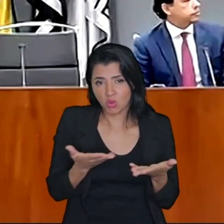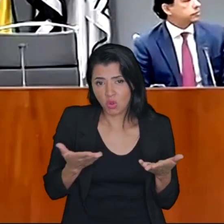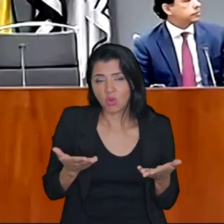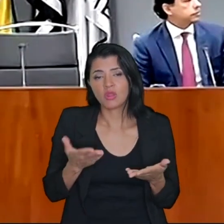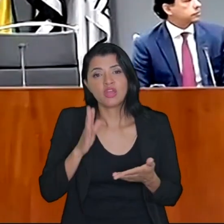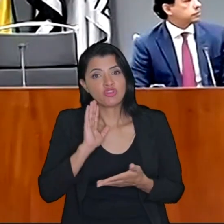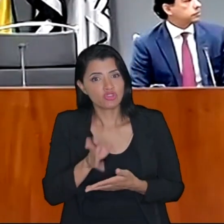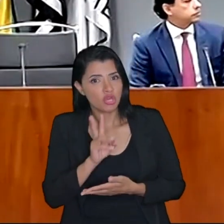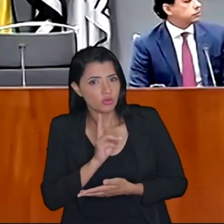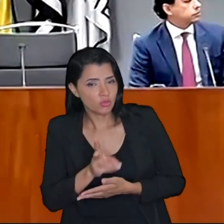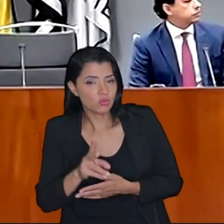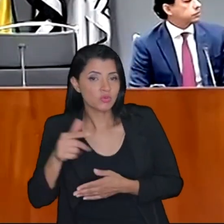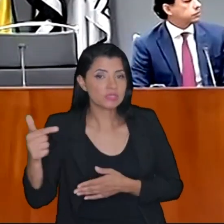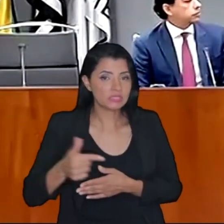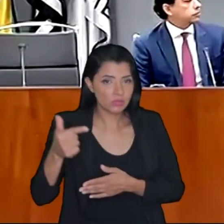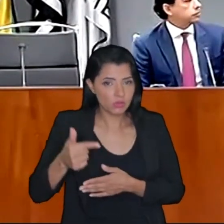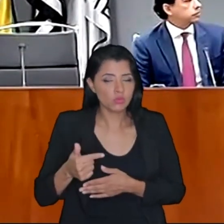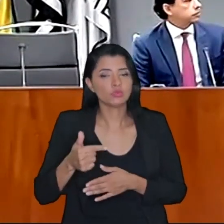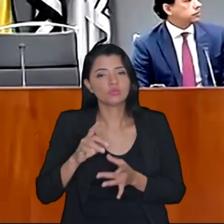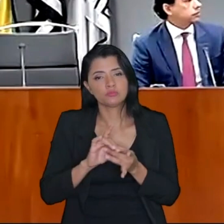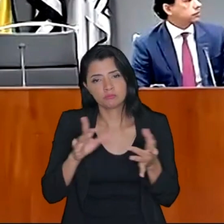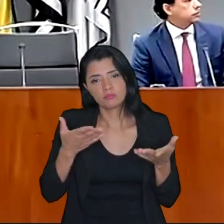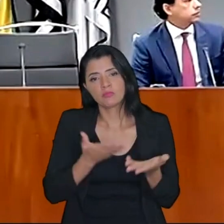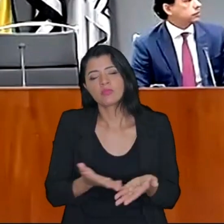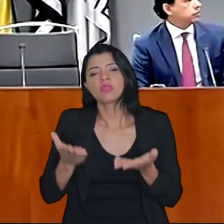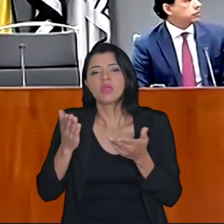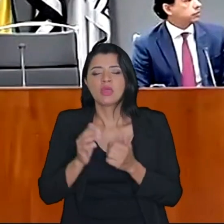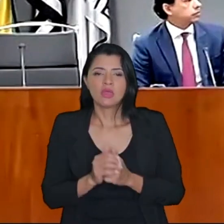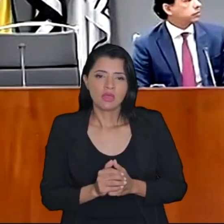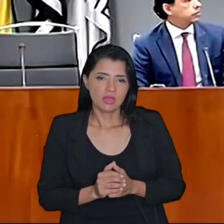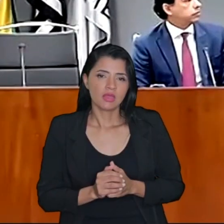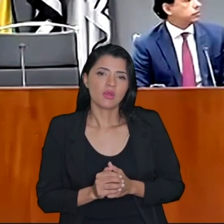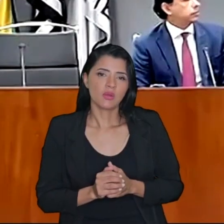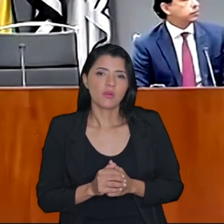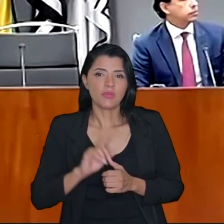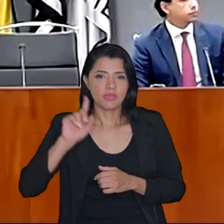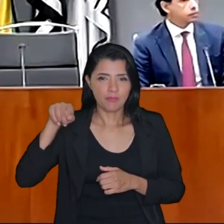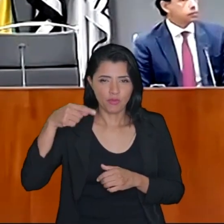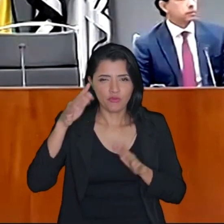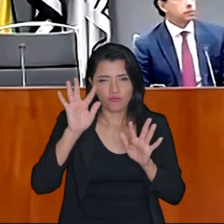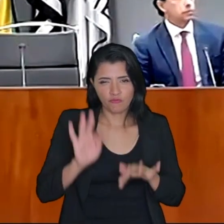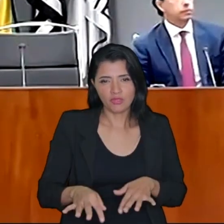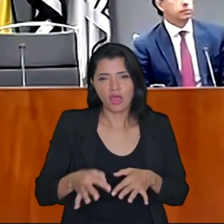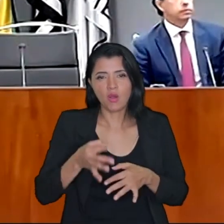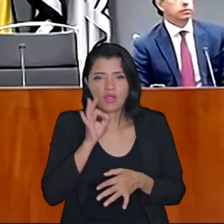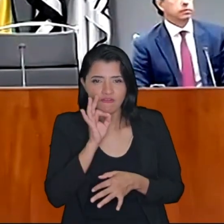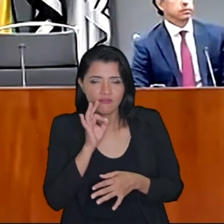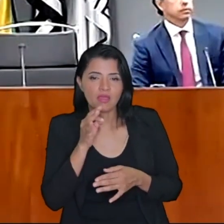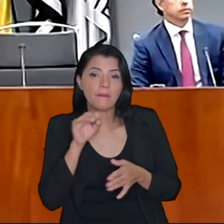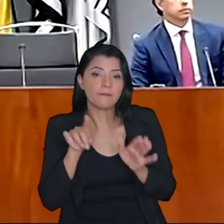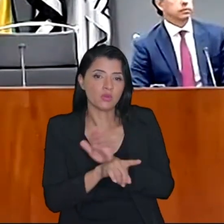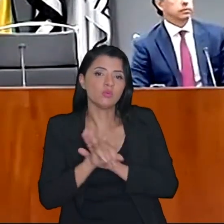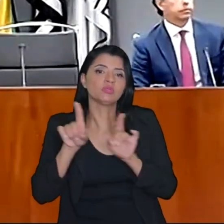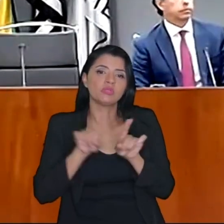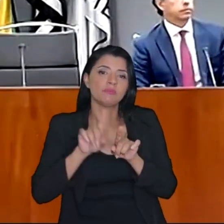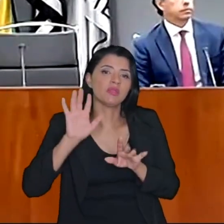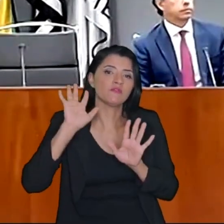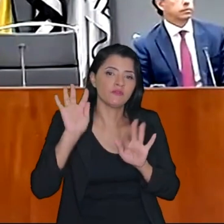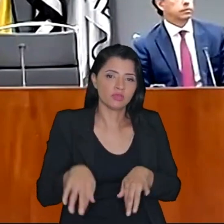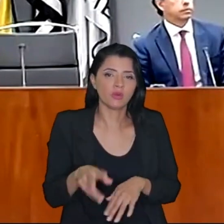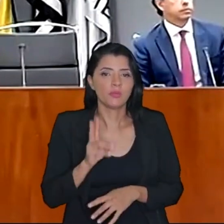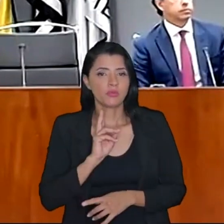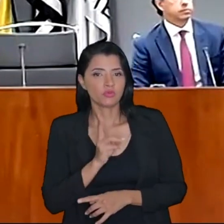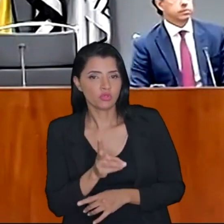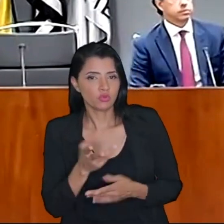dou continuidade ao segundo, nós vamos deixar para um programa técnico o coffee break ao final e as perguntas também ao final, para dar